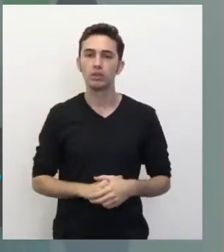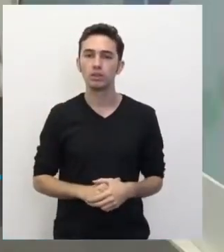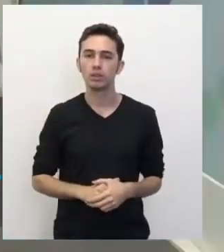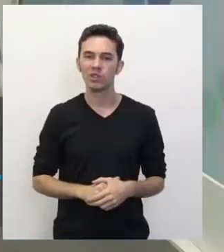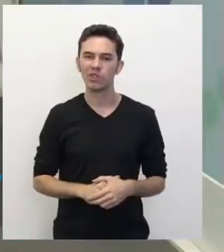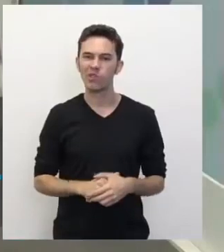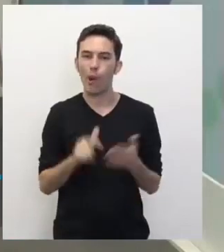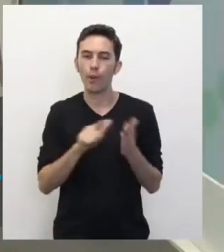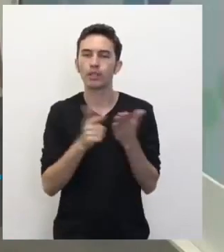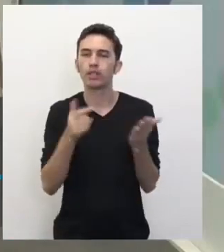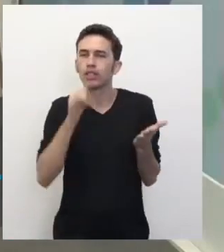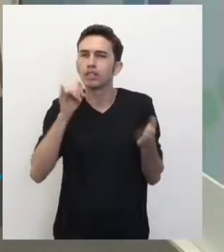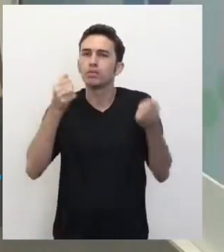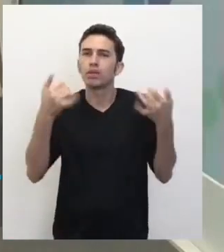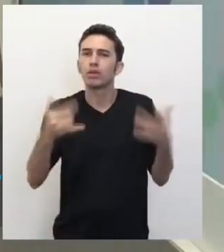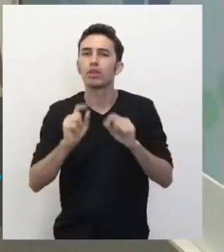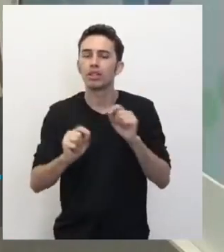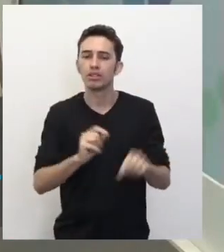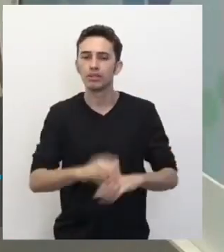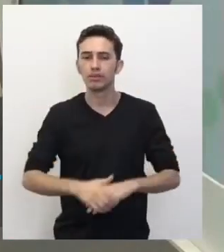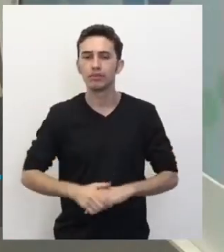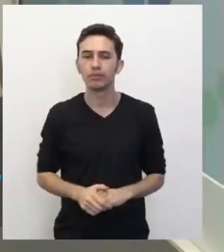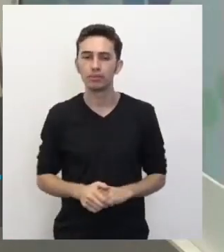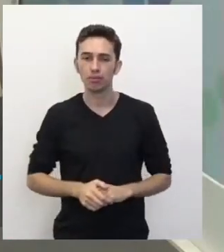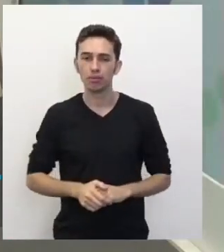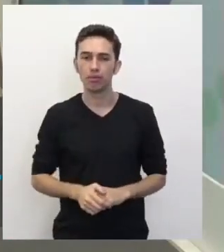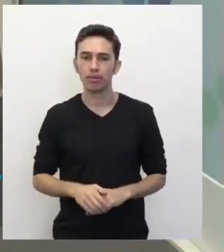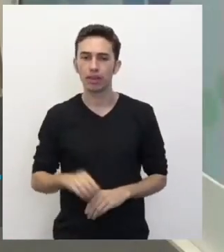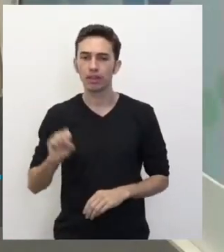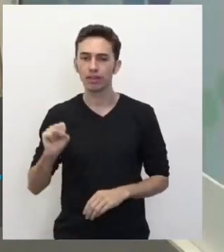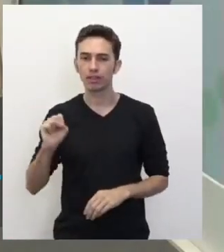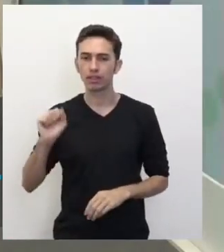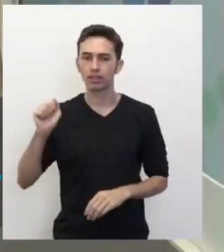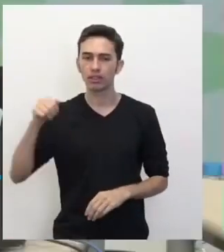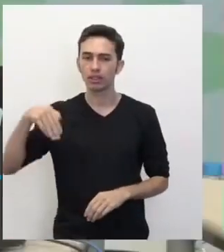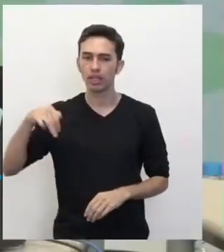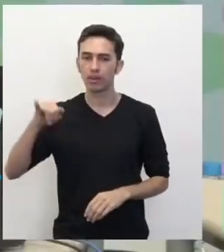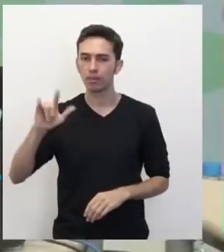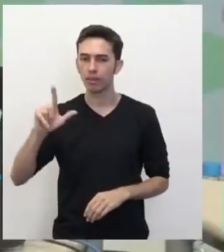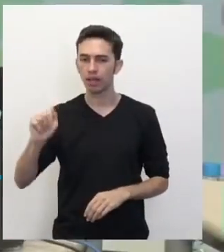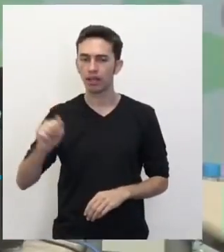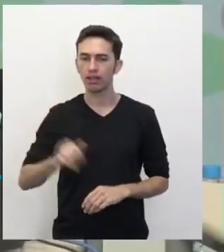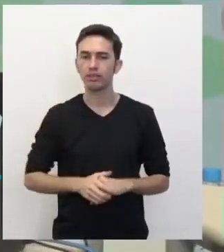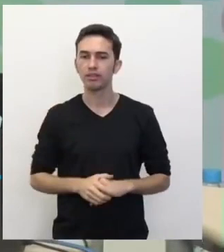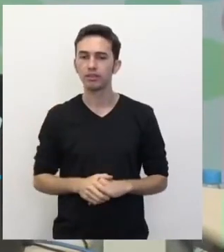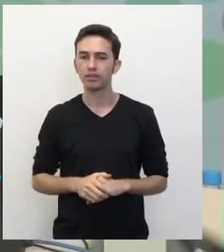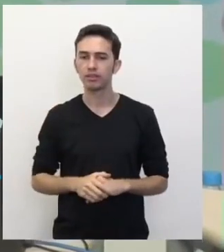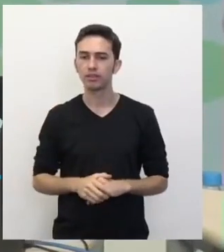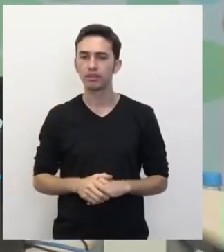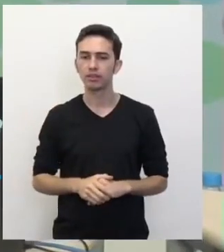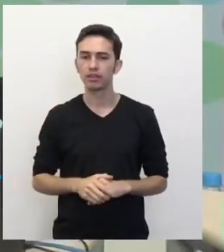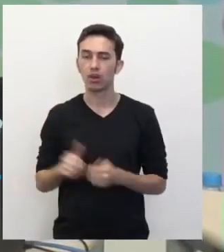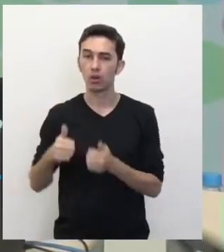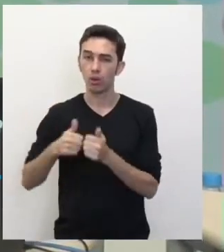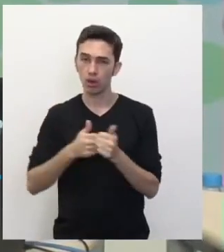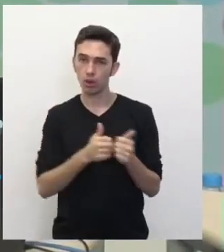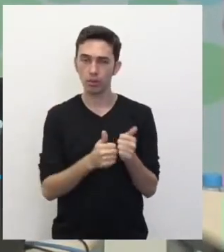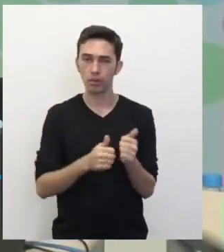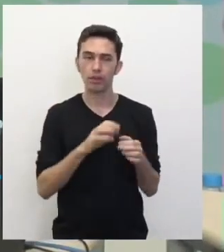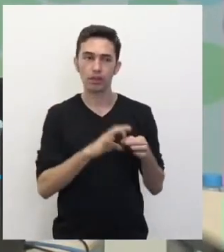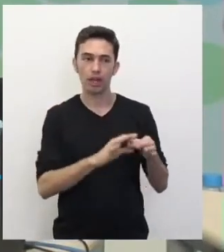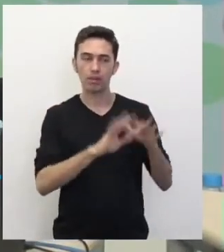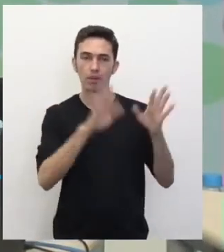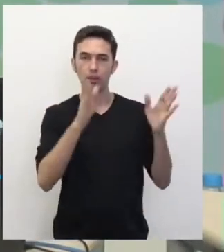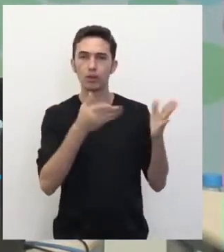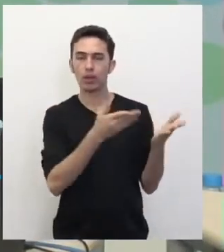essa notícia? O quê? A aluna Samila, deve ser, ou Samila. O quê? O acompanhamento da soltura das araras